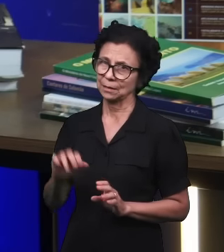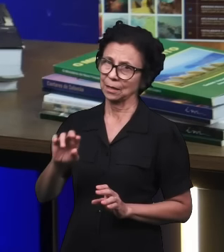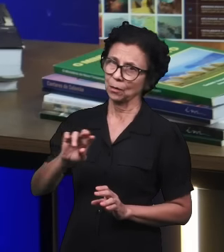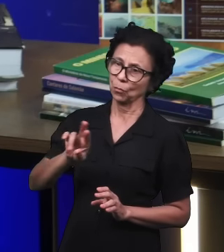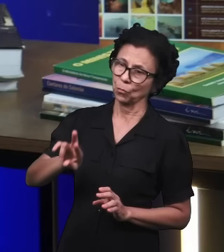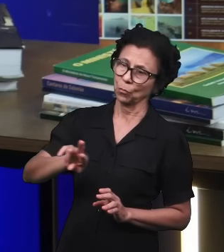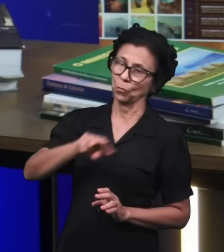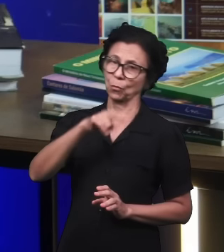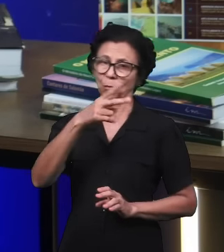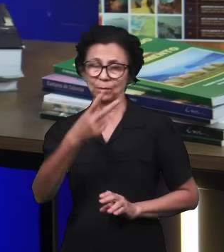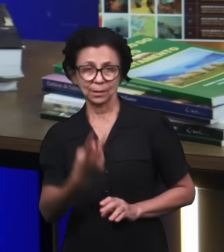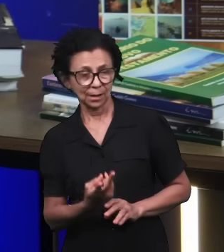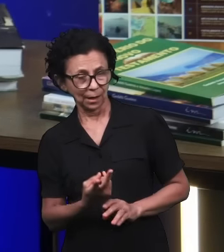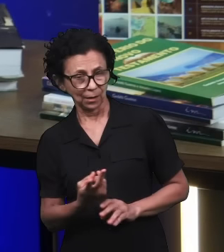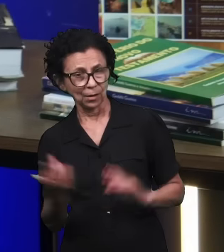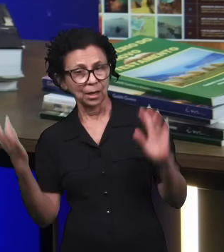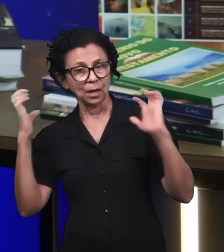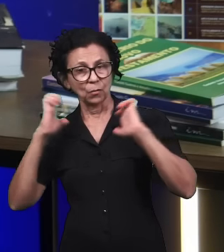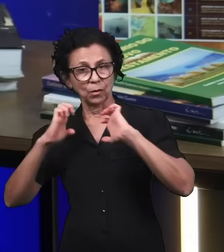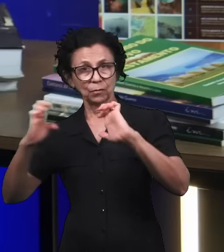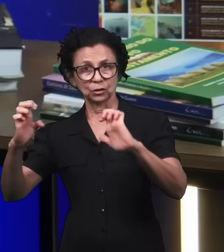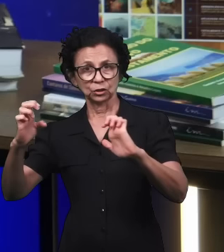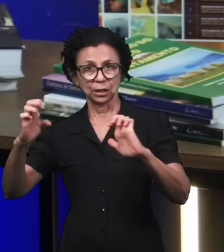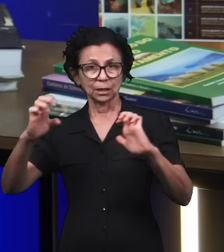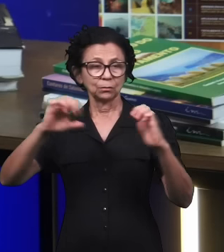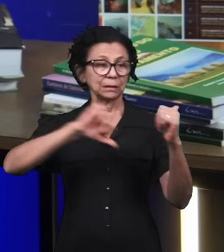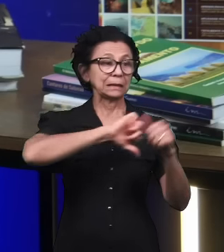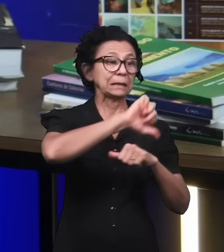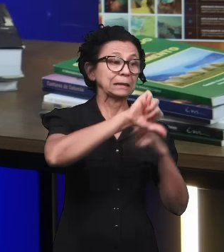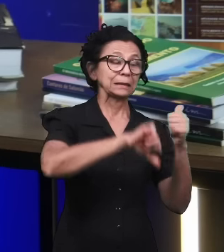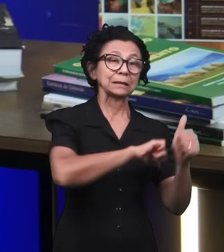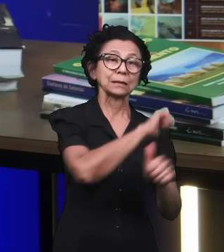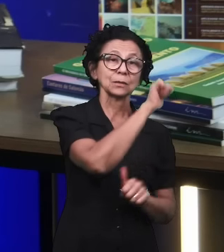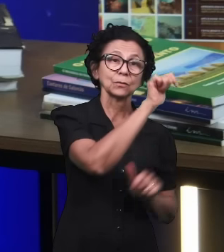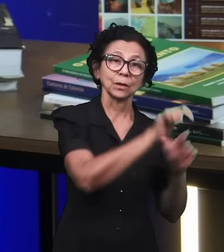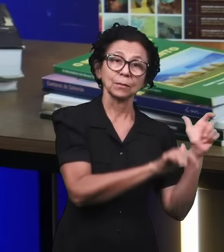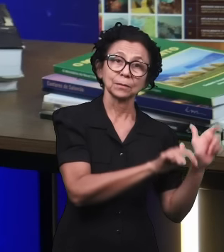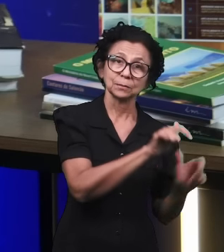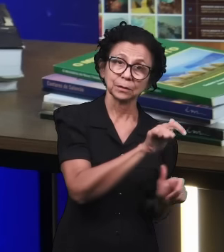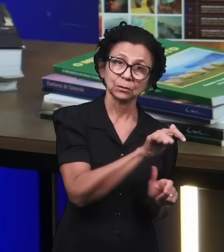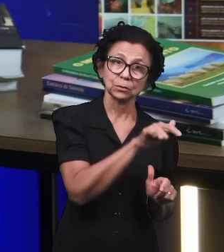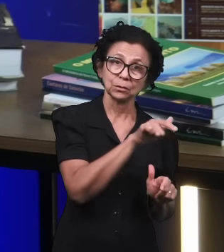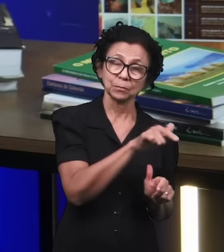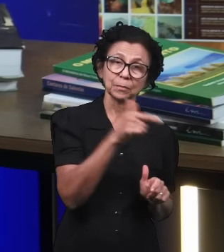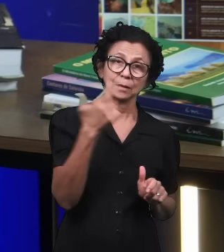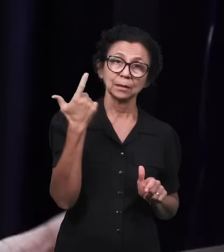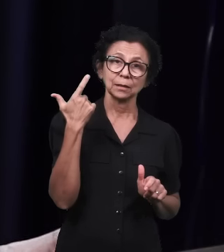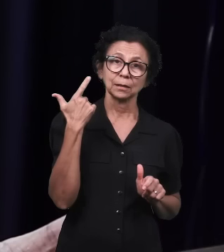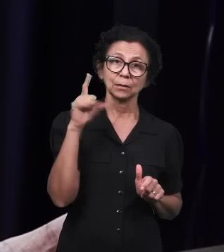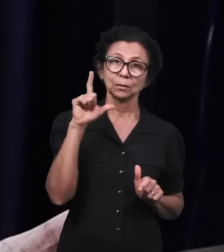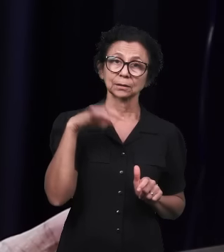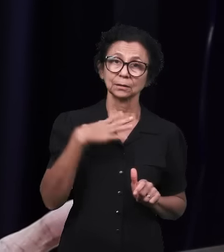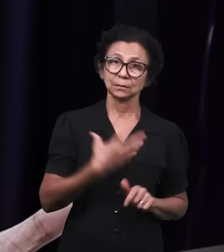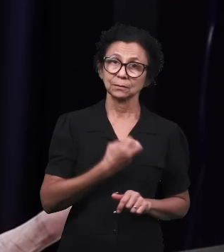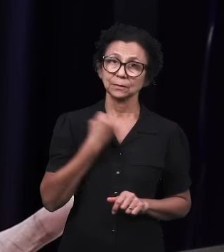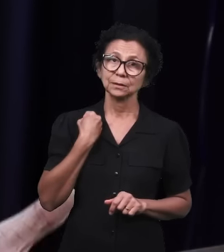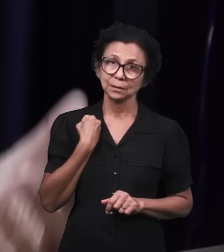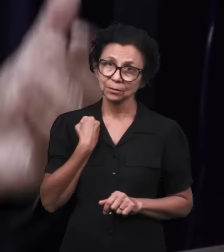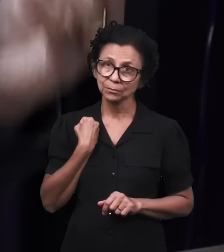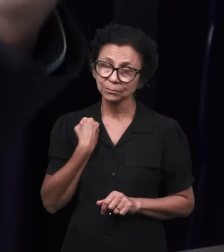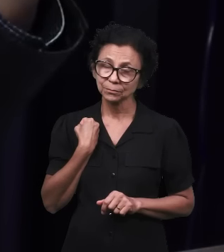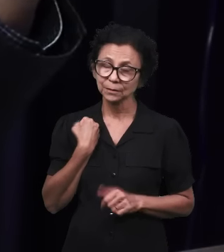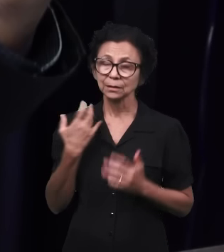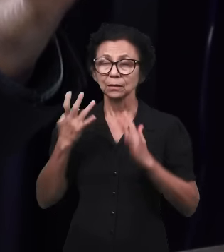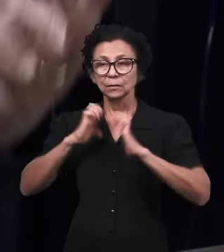o homem e ele prepara o homem para uma eternidade com o Senhor. O Evangelho é o Evangelho eterno. É o